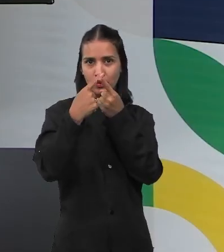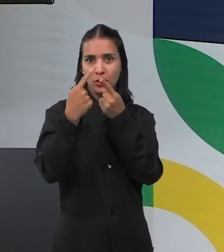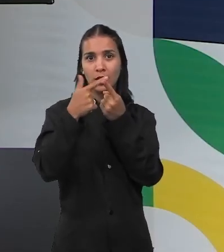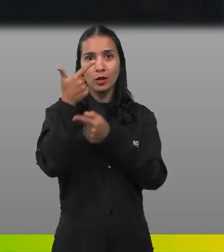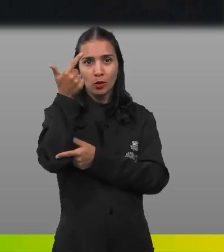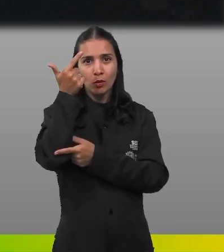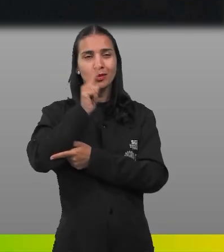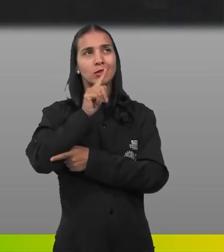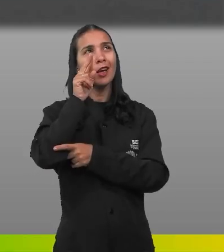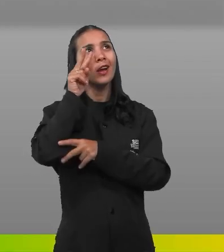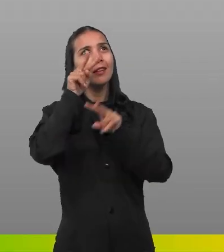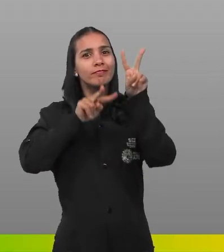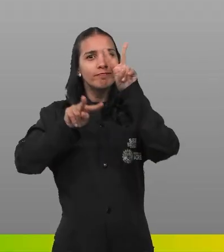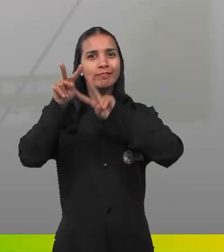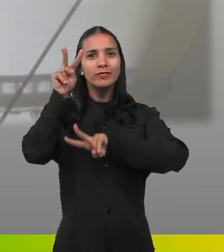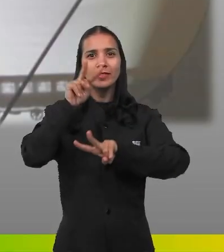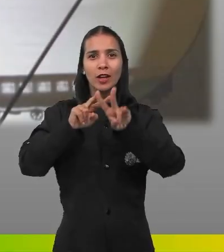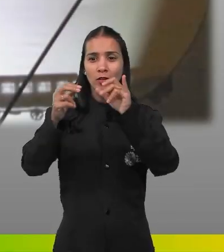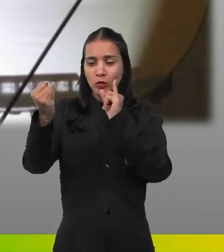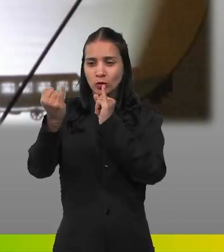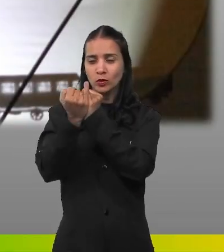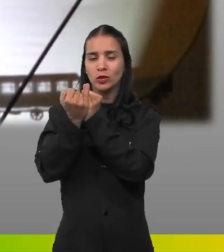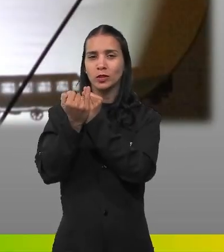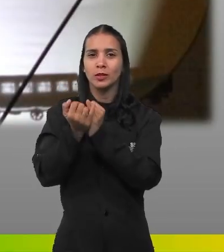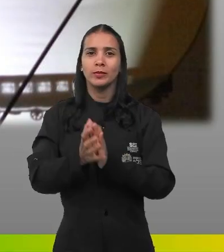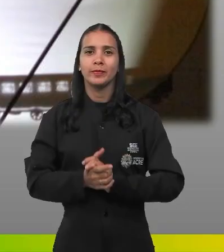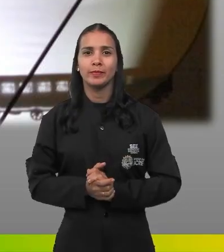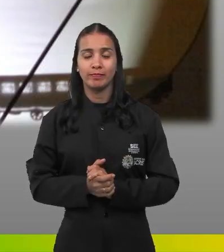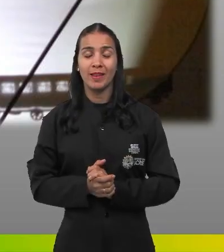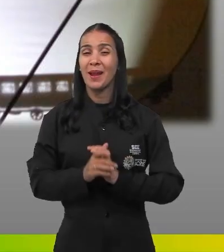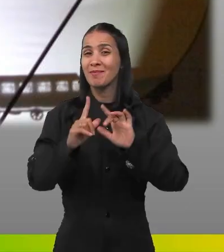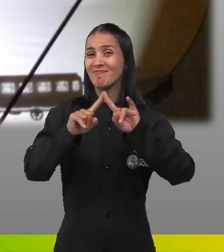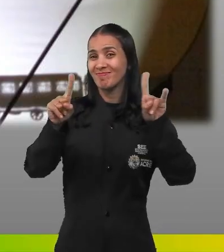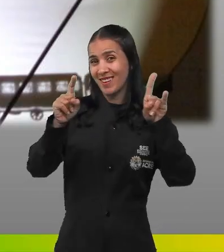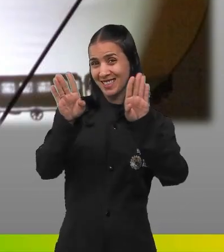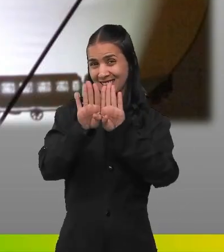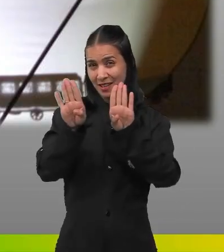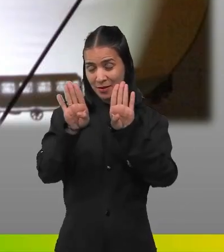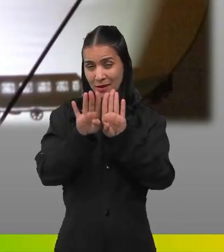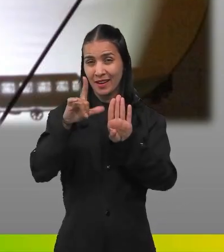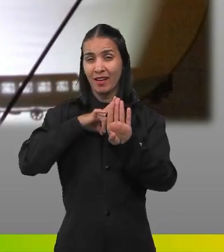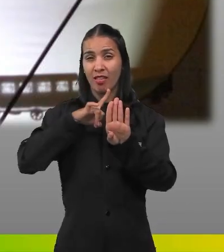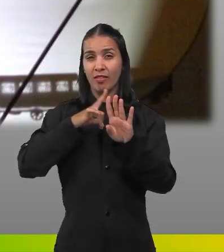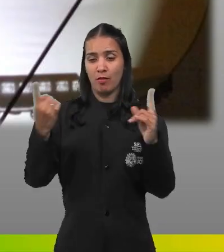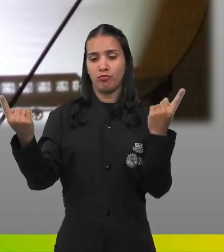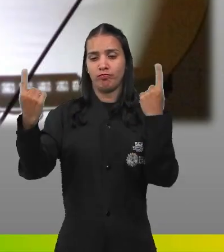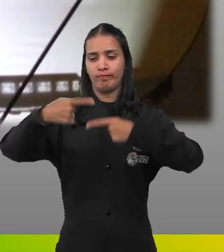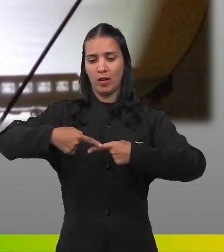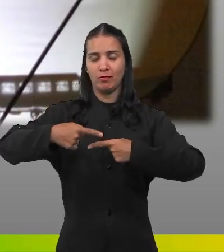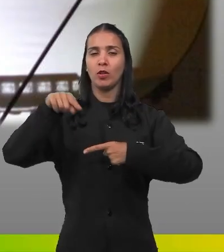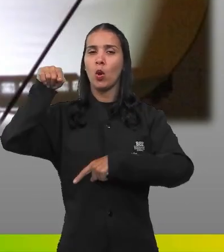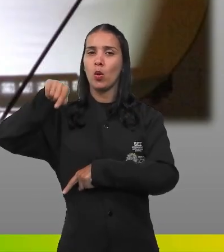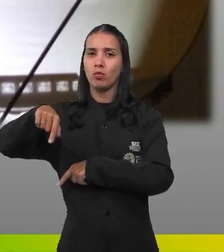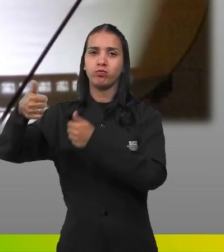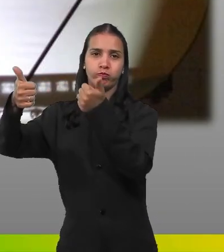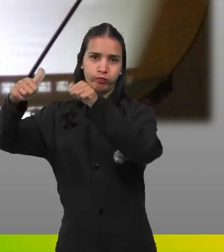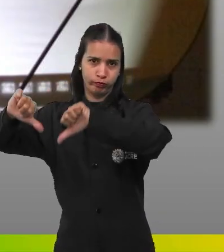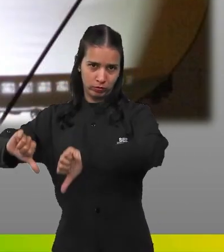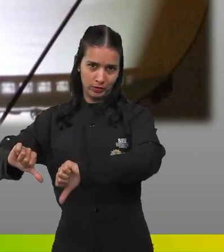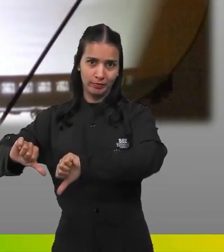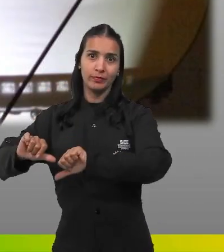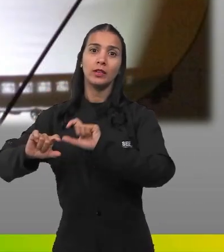possibilidades. Agora vamos para os pontos negativos desse tipo de teatro. Primeiro,